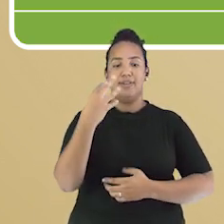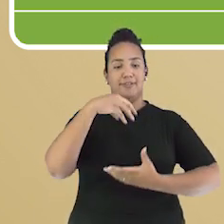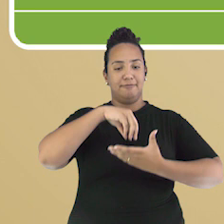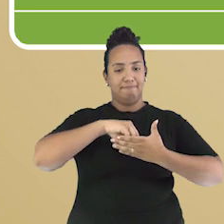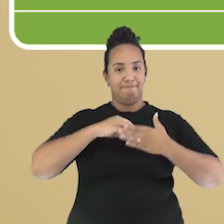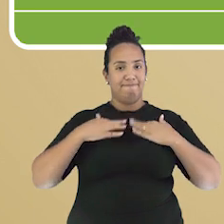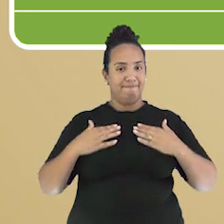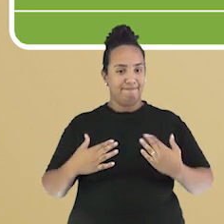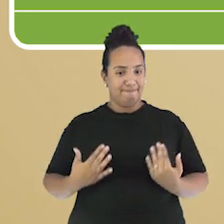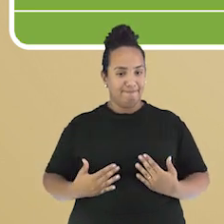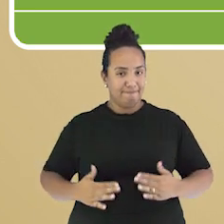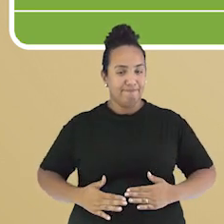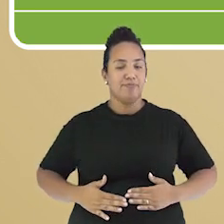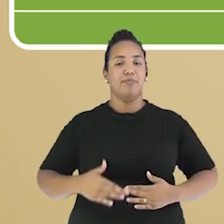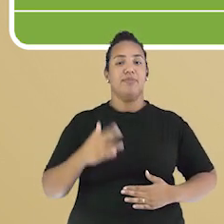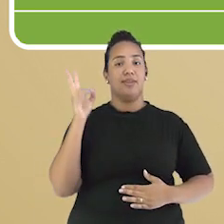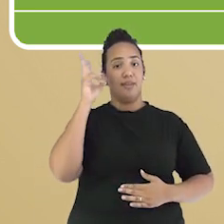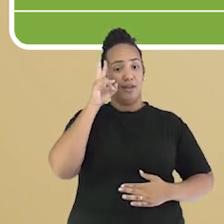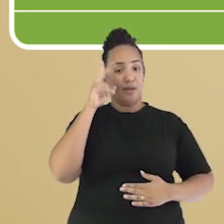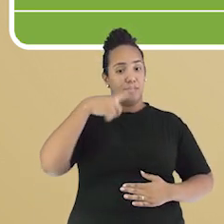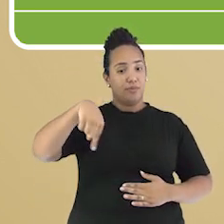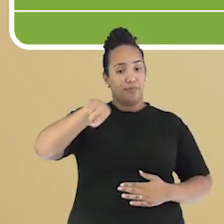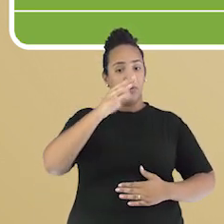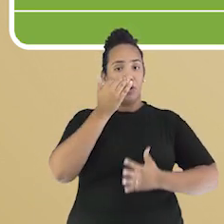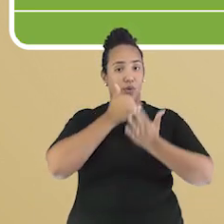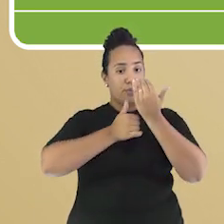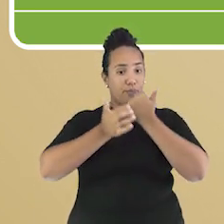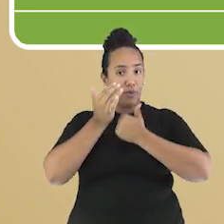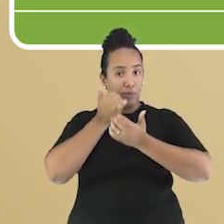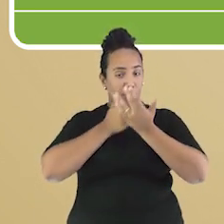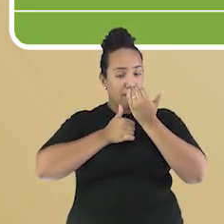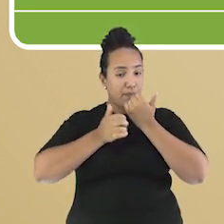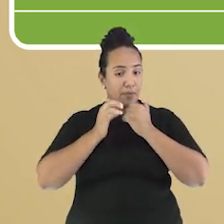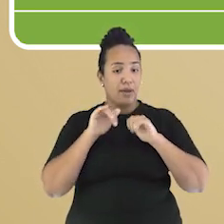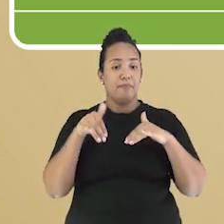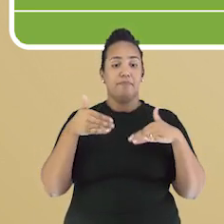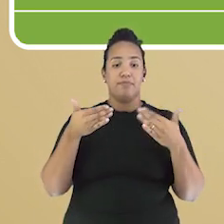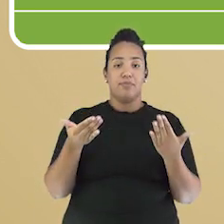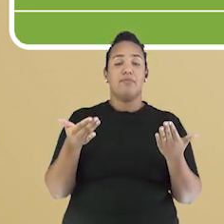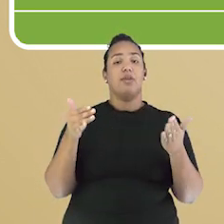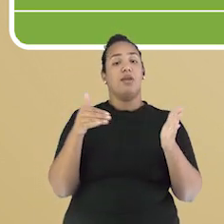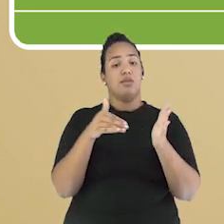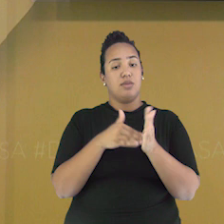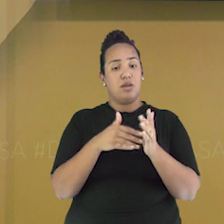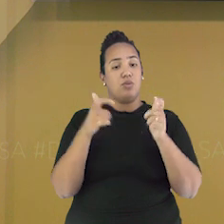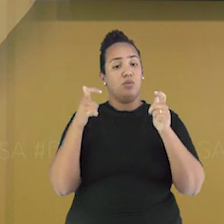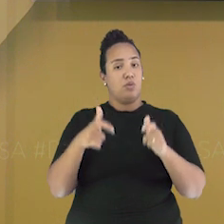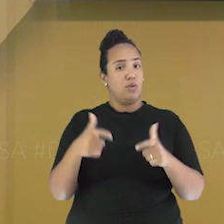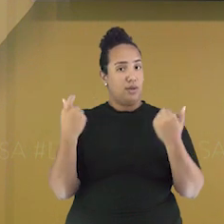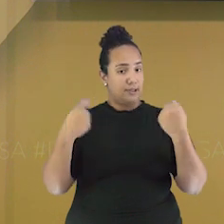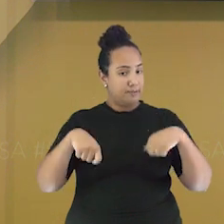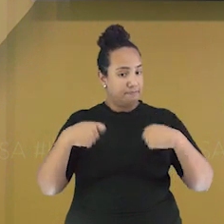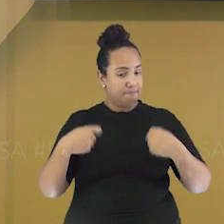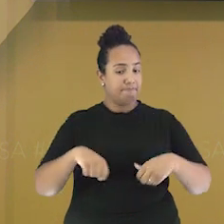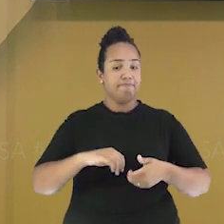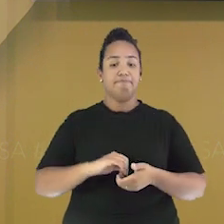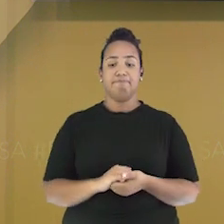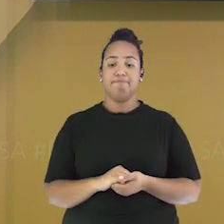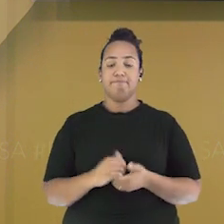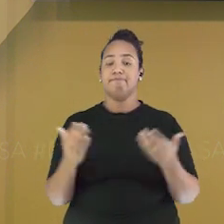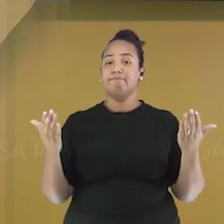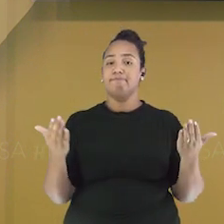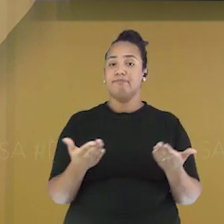na digestão dos alimentos, fazendo com que cheguem até locais que são necessários. Agora, para que